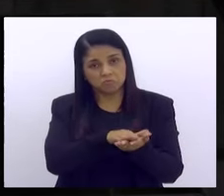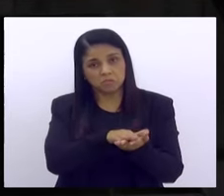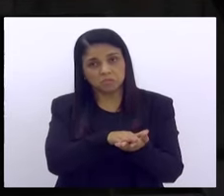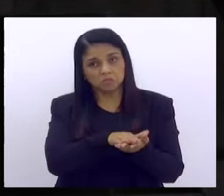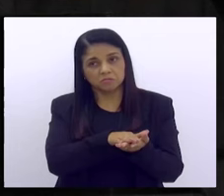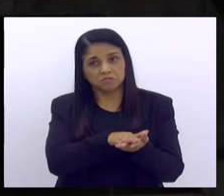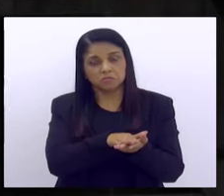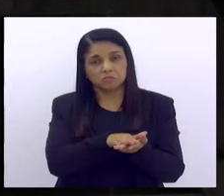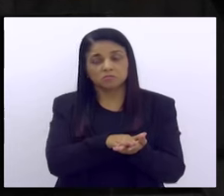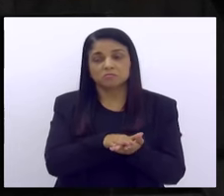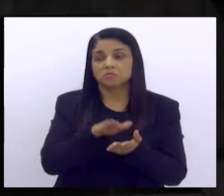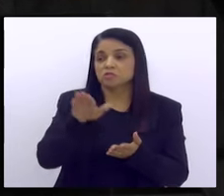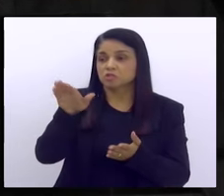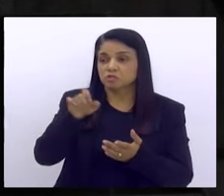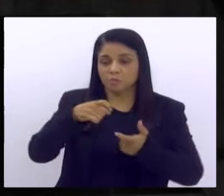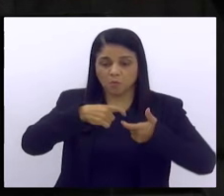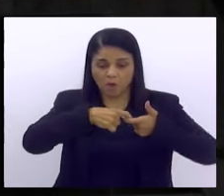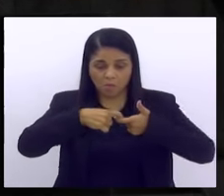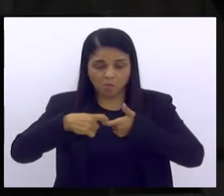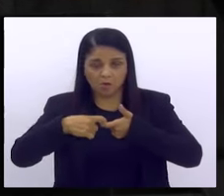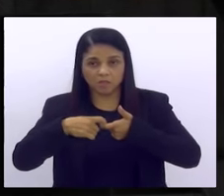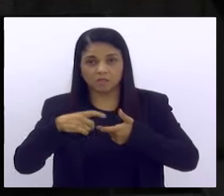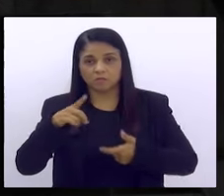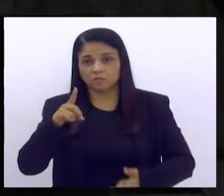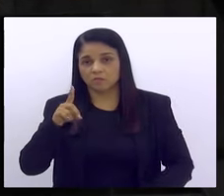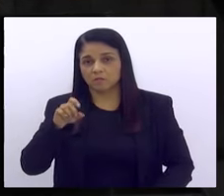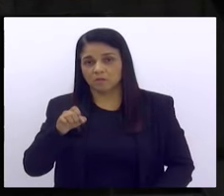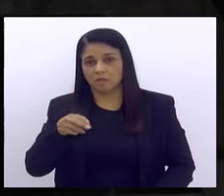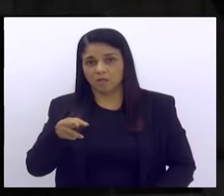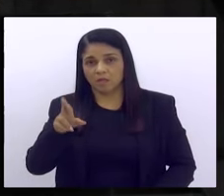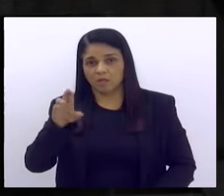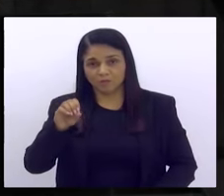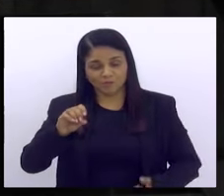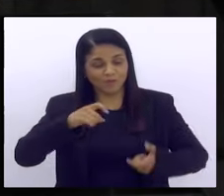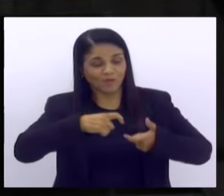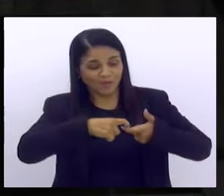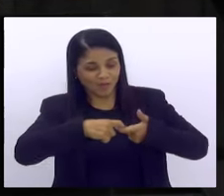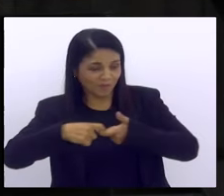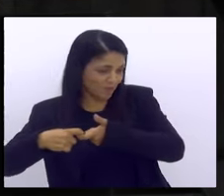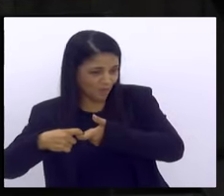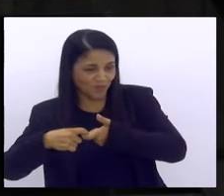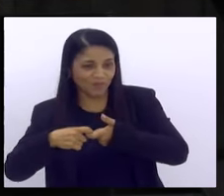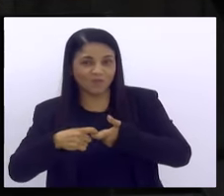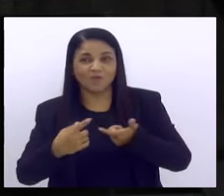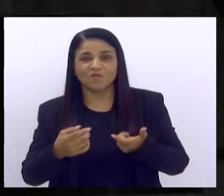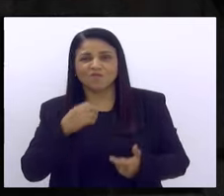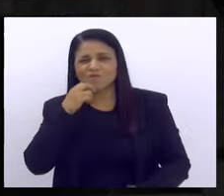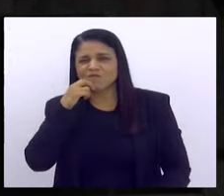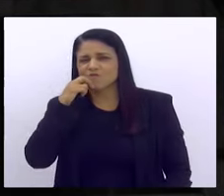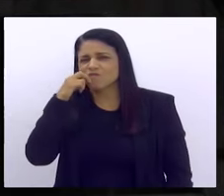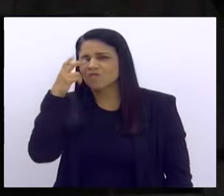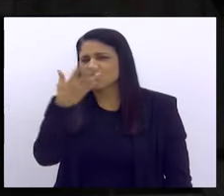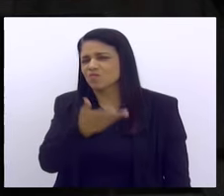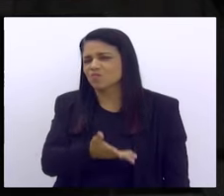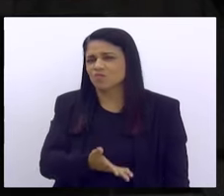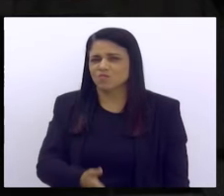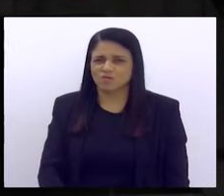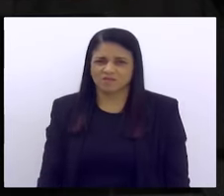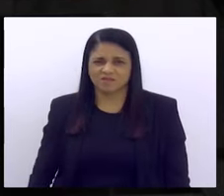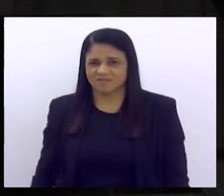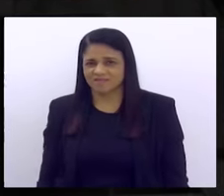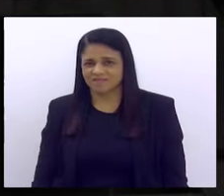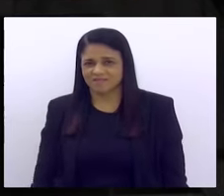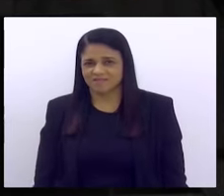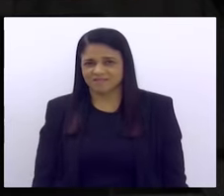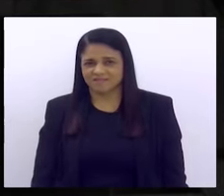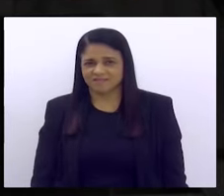nós chamamos o reboque do Detro e rebocou o reboque da prefeitura. Uma vergonha! São